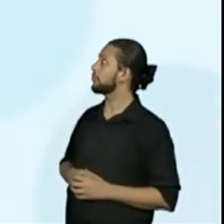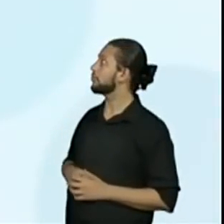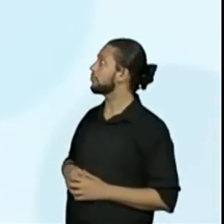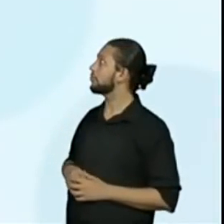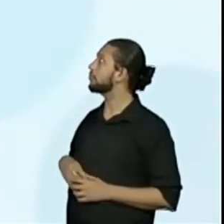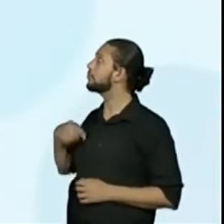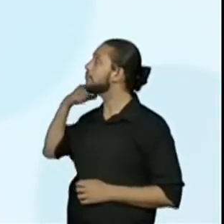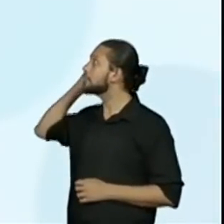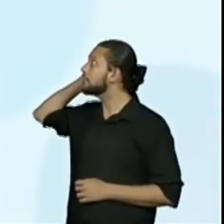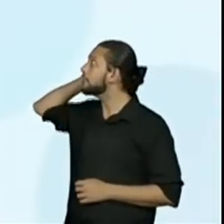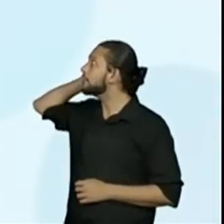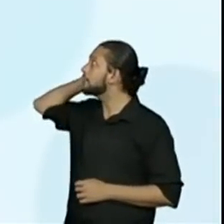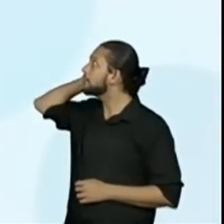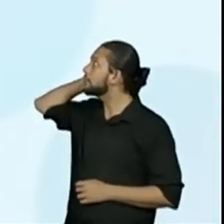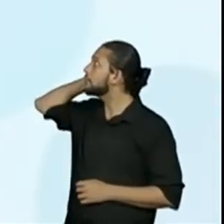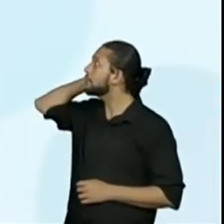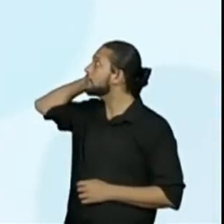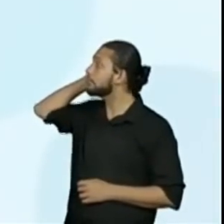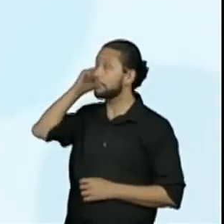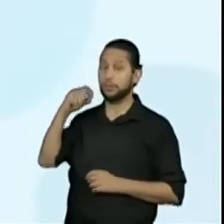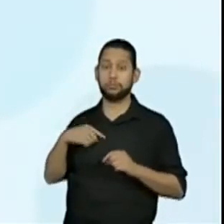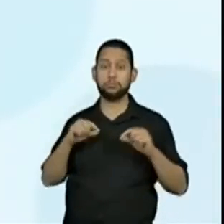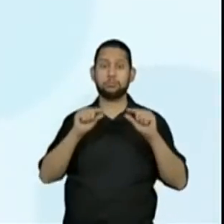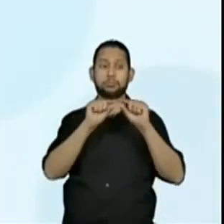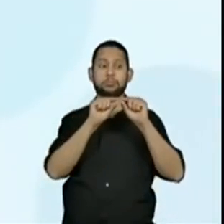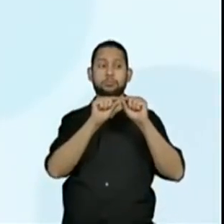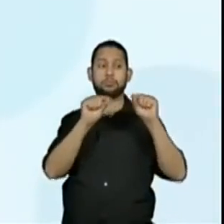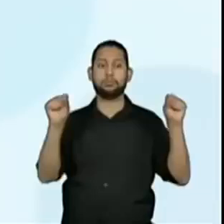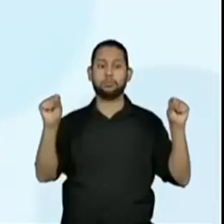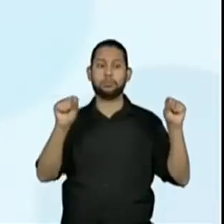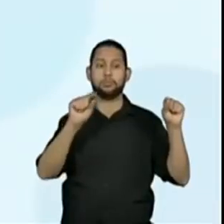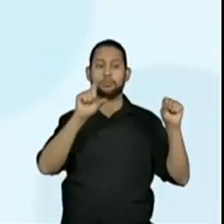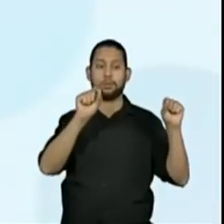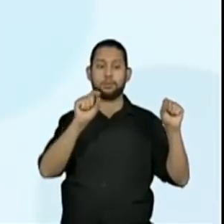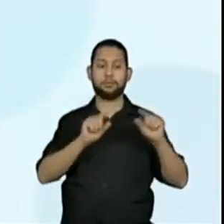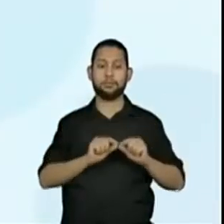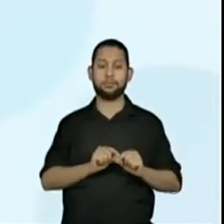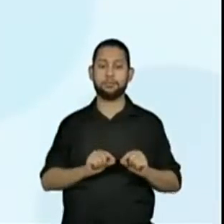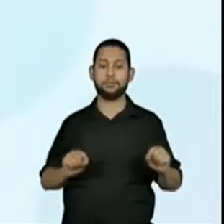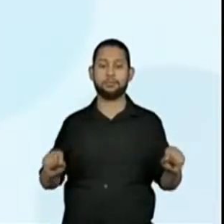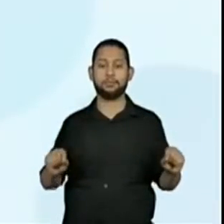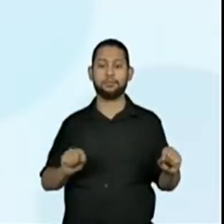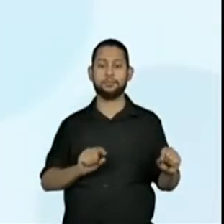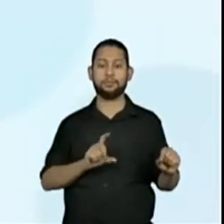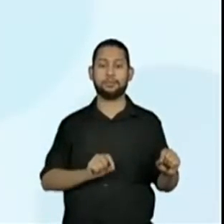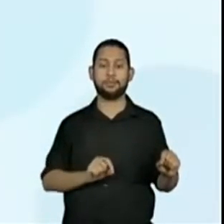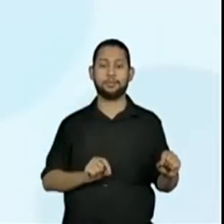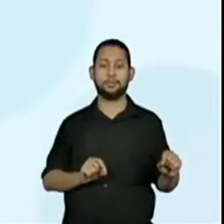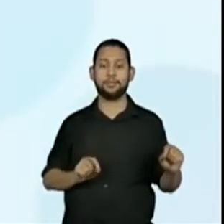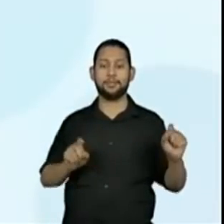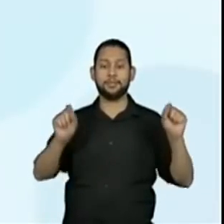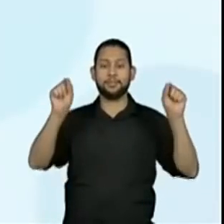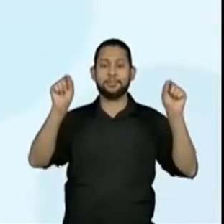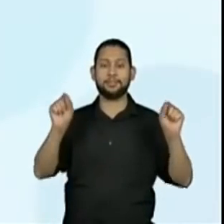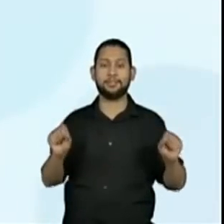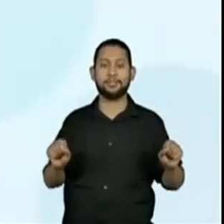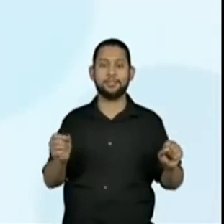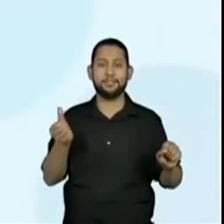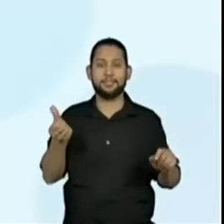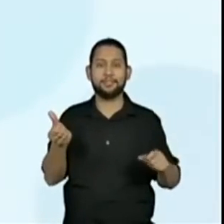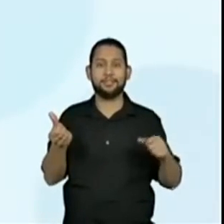6 e 6 já vou somar o 6 mais o 6 que Vai resultar em